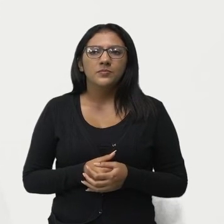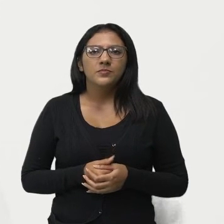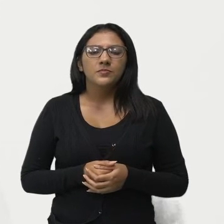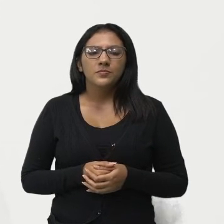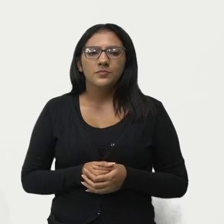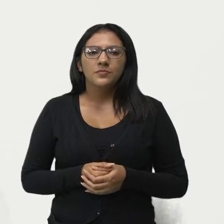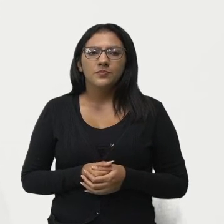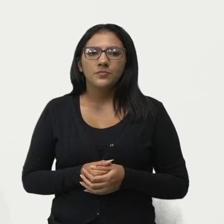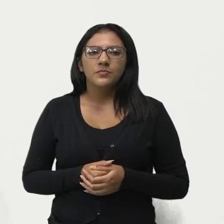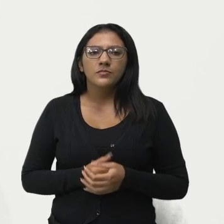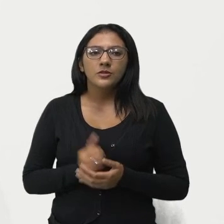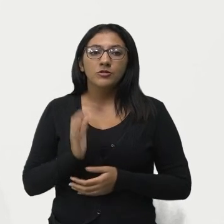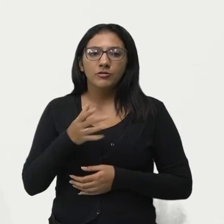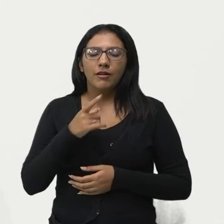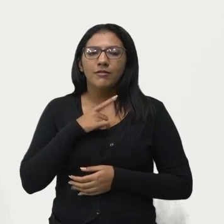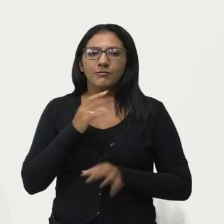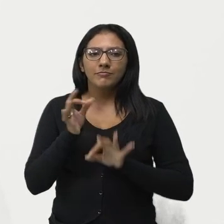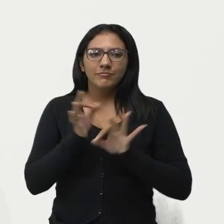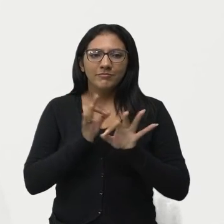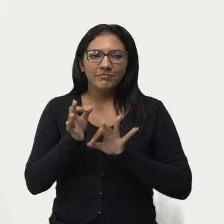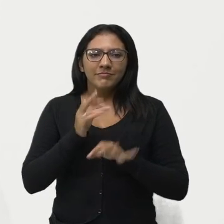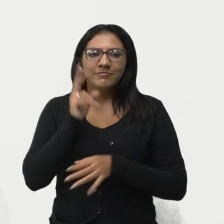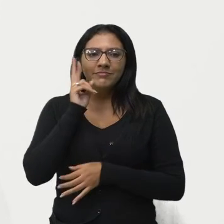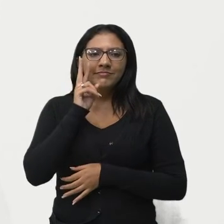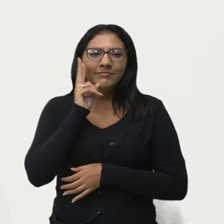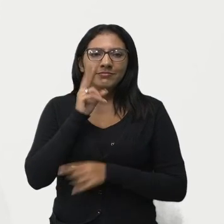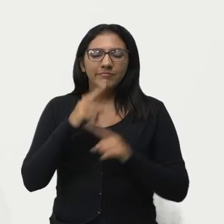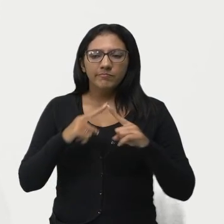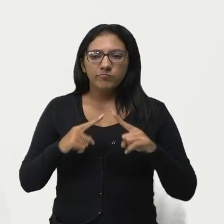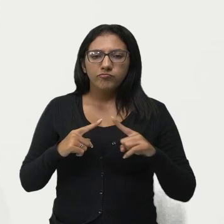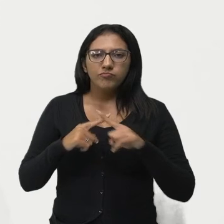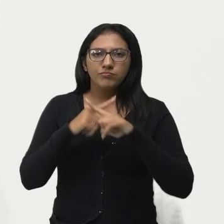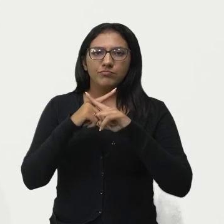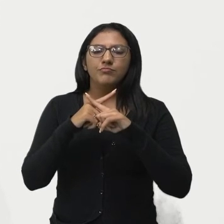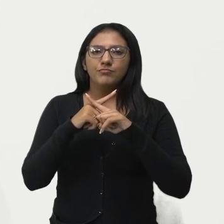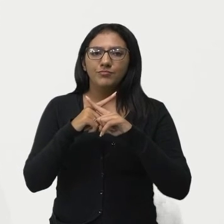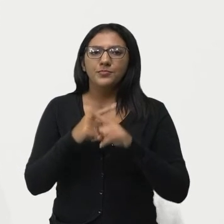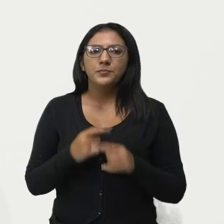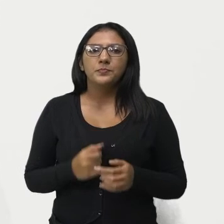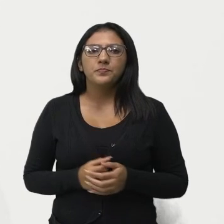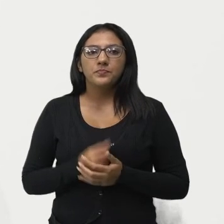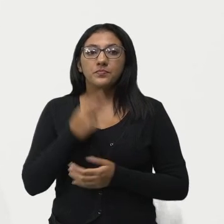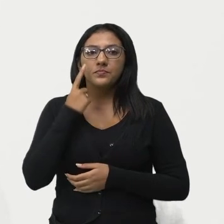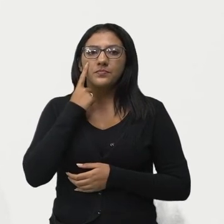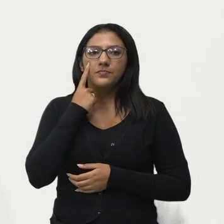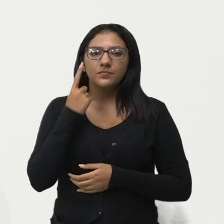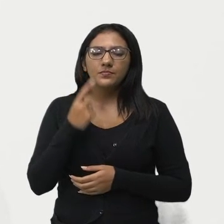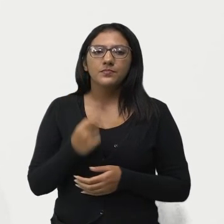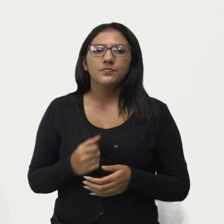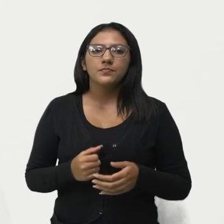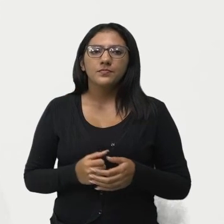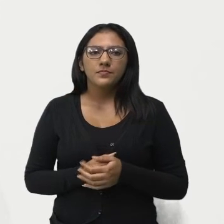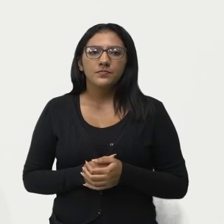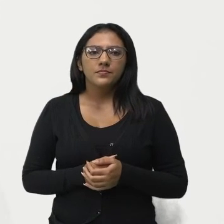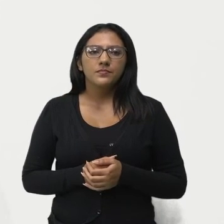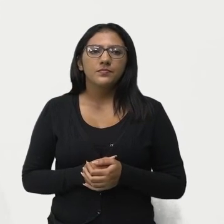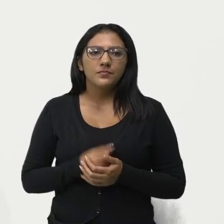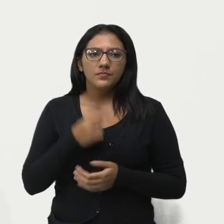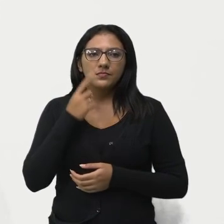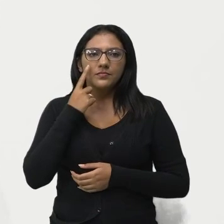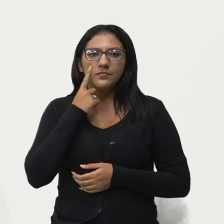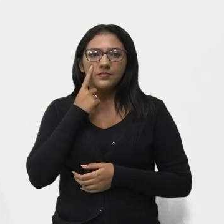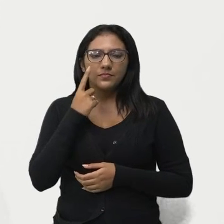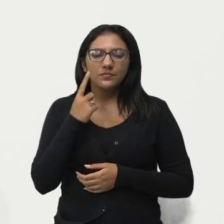o já conhecido, a nossa multiplicação cruzada, né? Que é 36 multiplicado